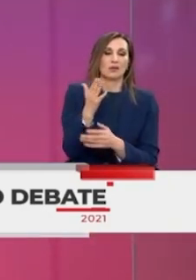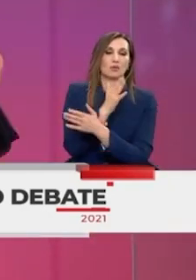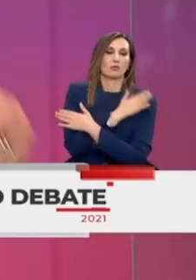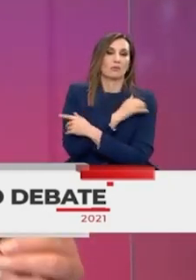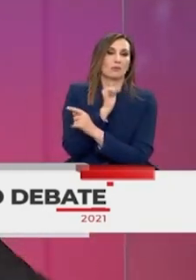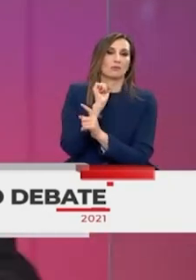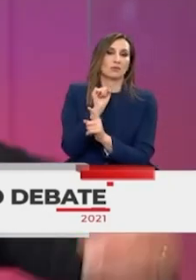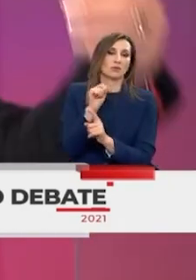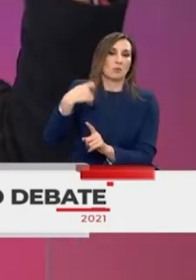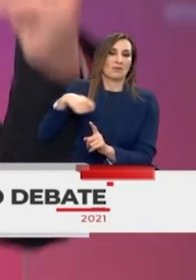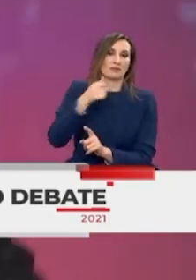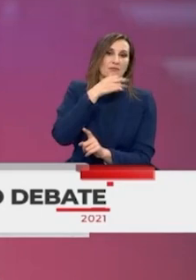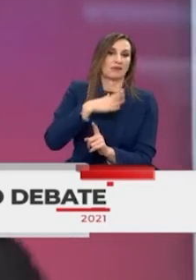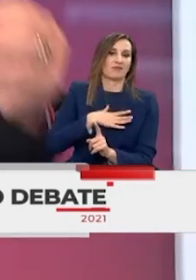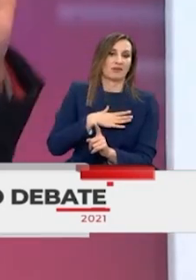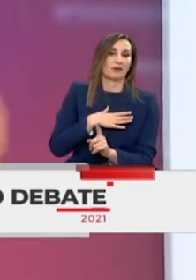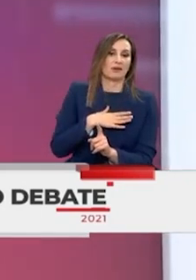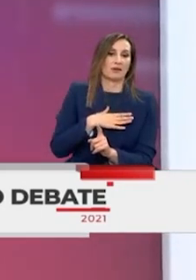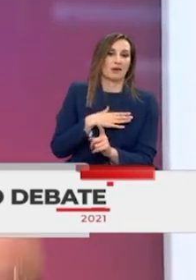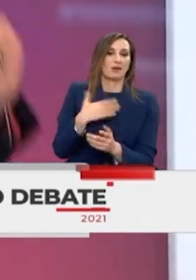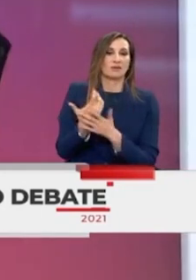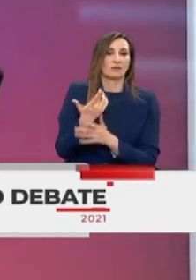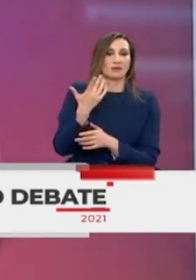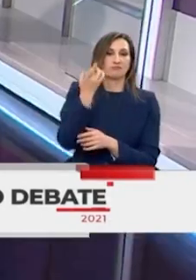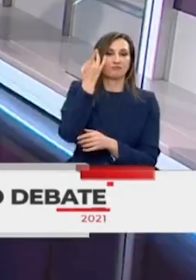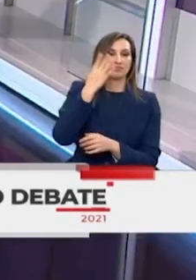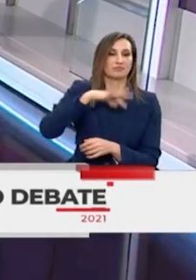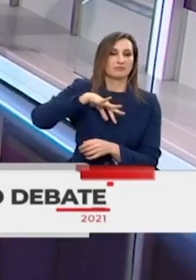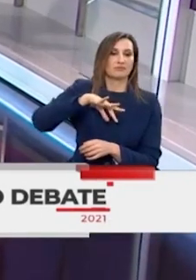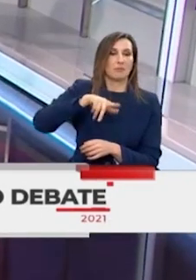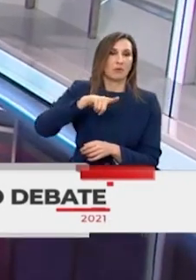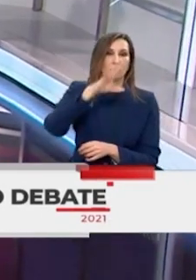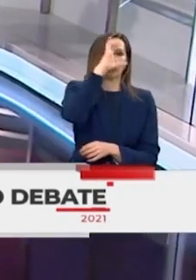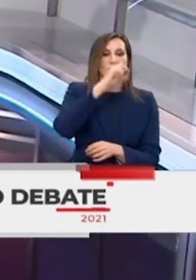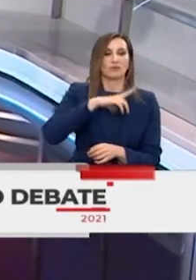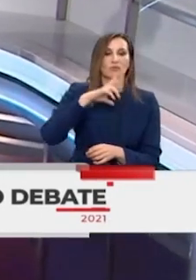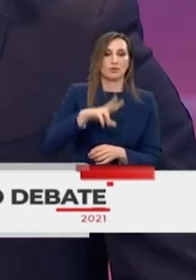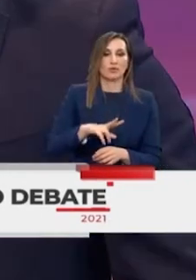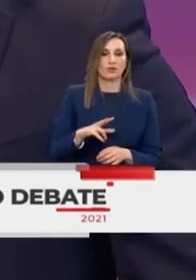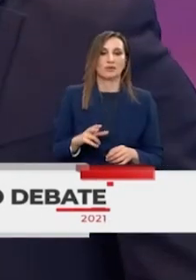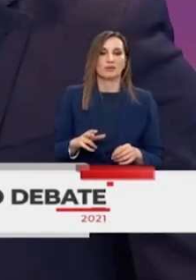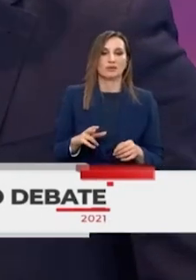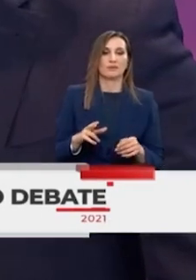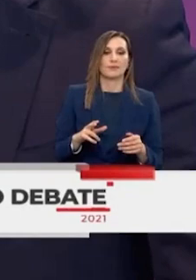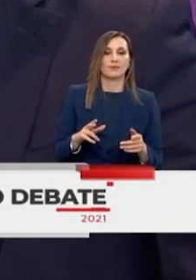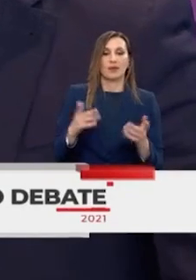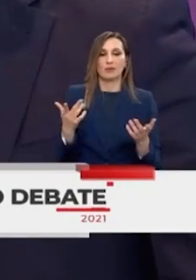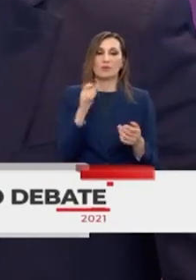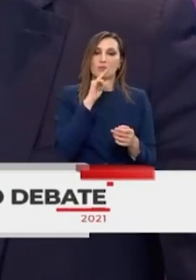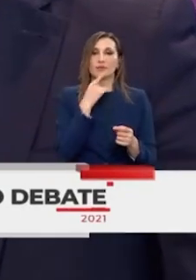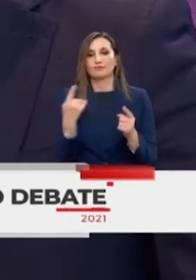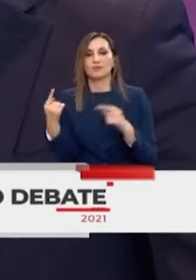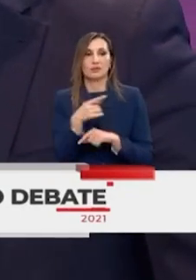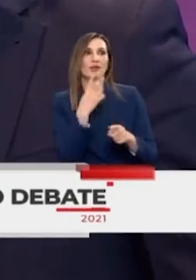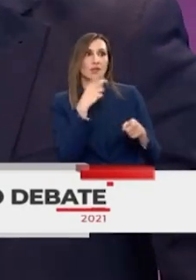senhor, Luís Filipe Vieira, pegou de calotas ao Estado português. Está com mais energia. Vamos a uma réplica rápida